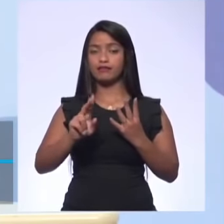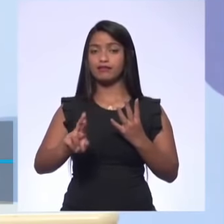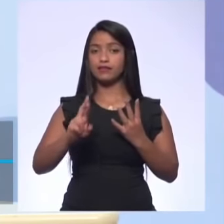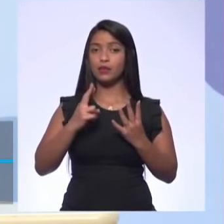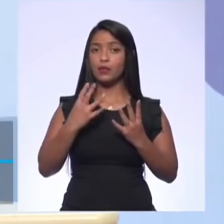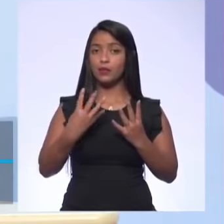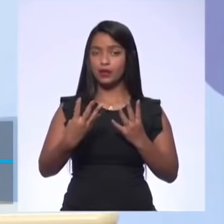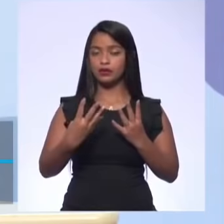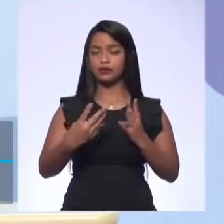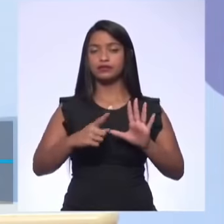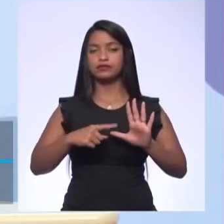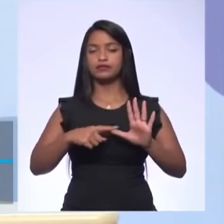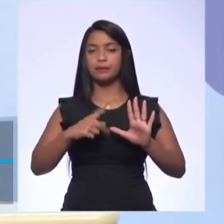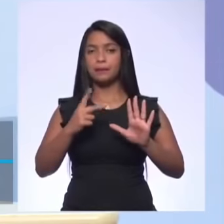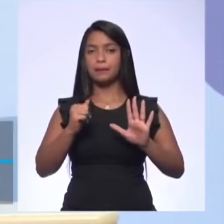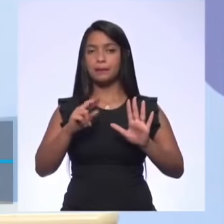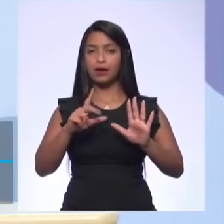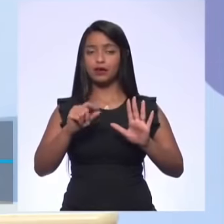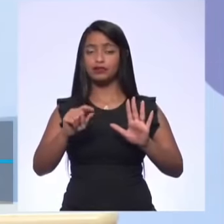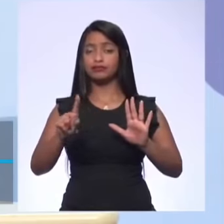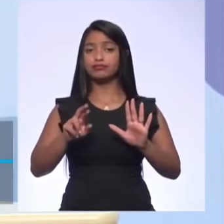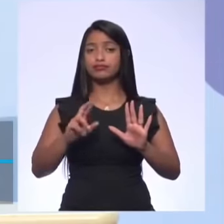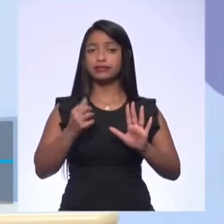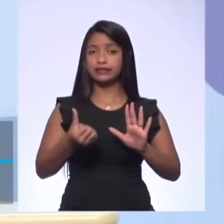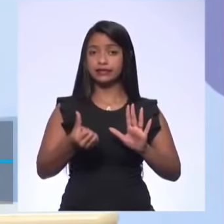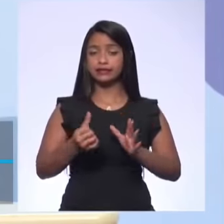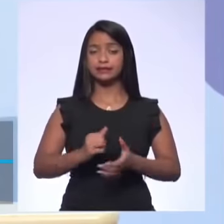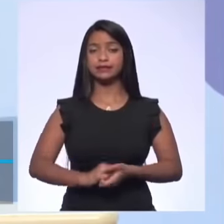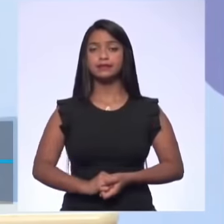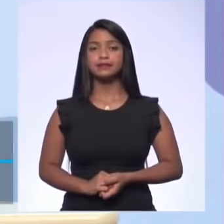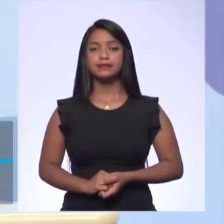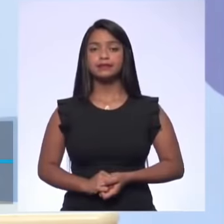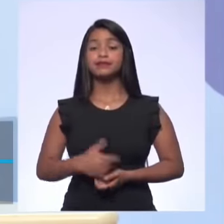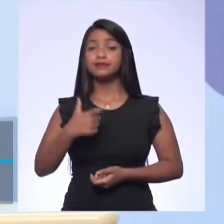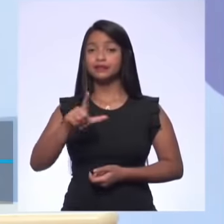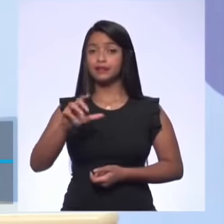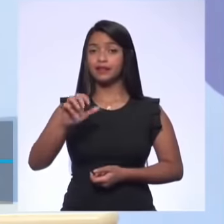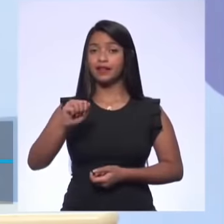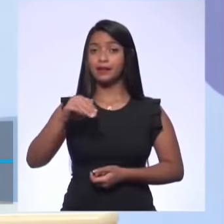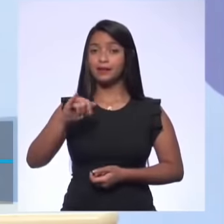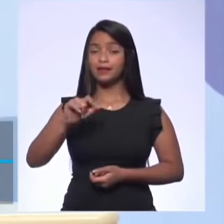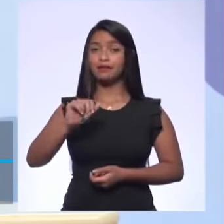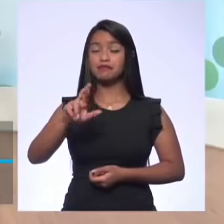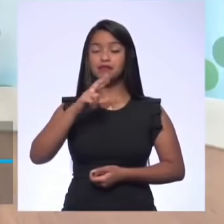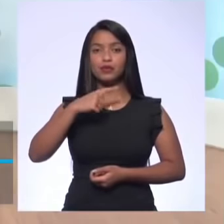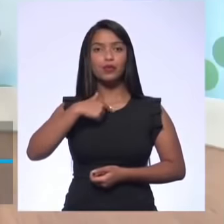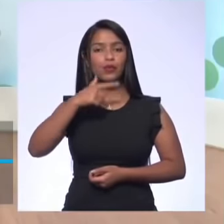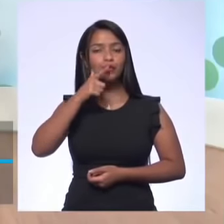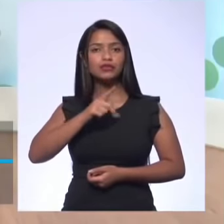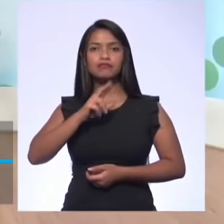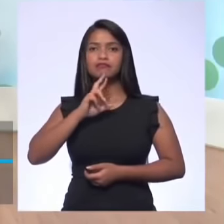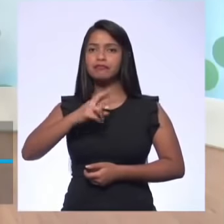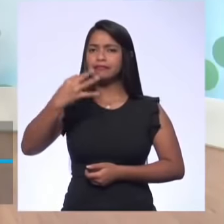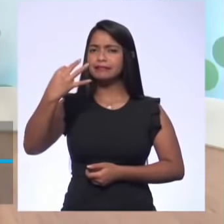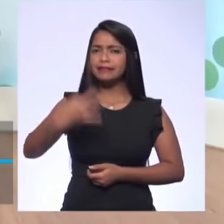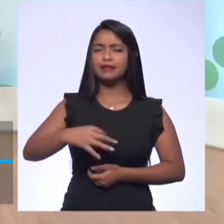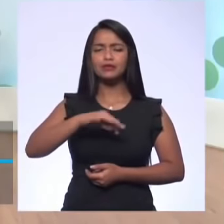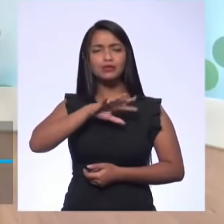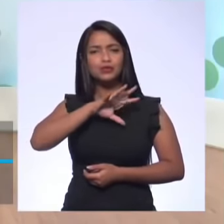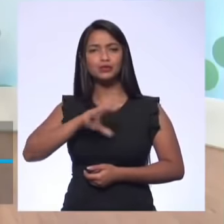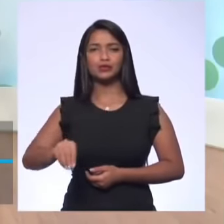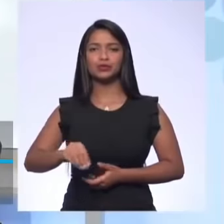of 6. A Camila, I got them all right. Acertei todas. Uau, congratulations.